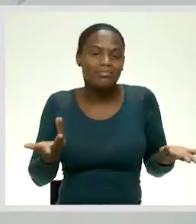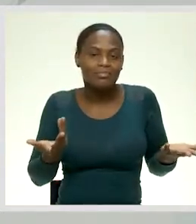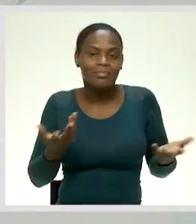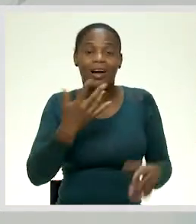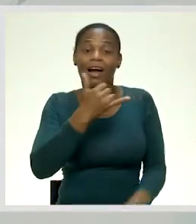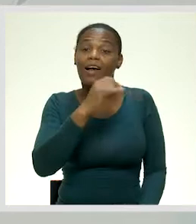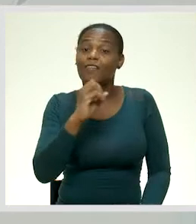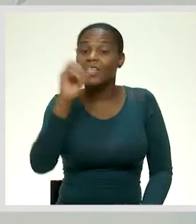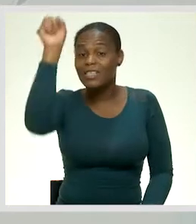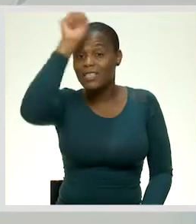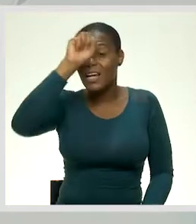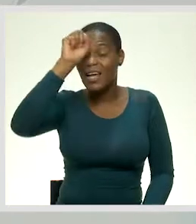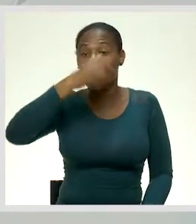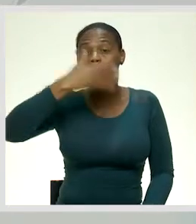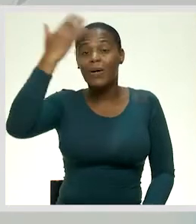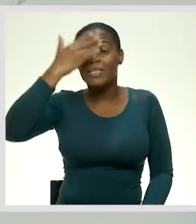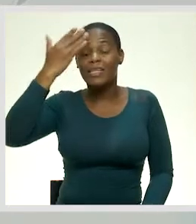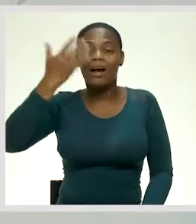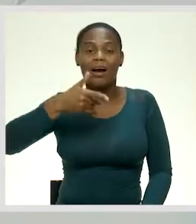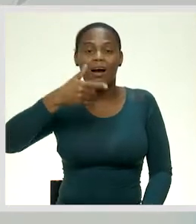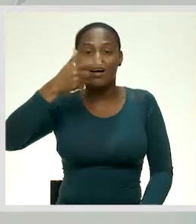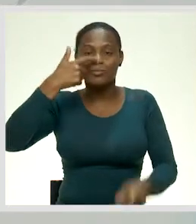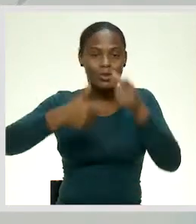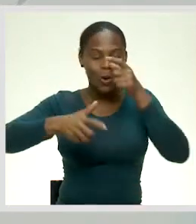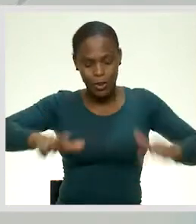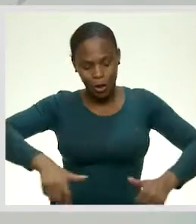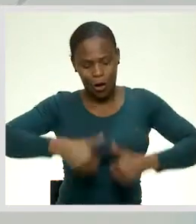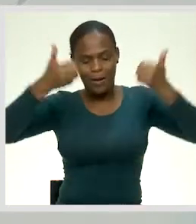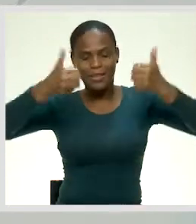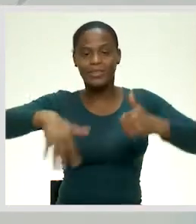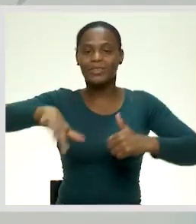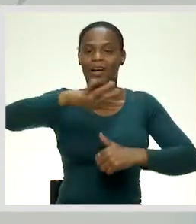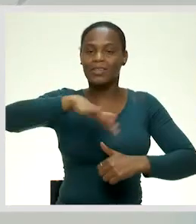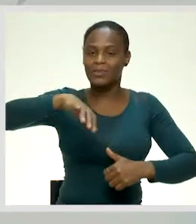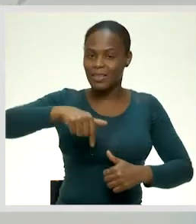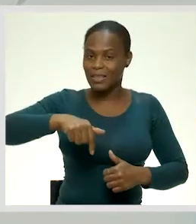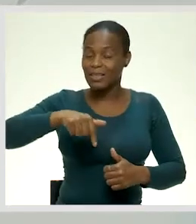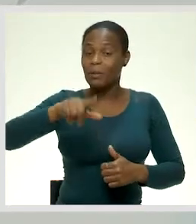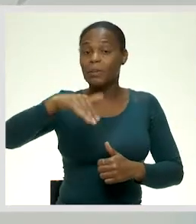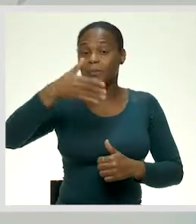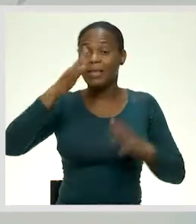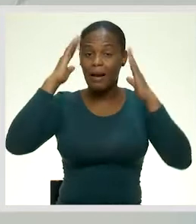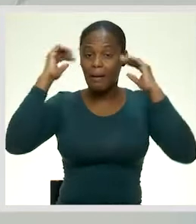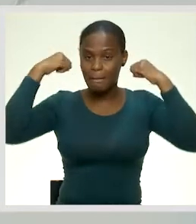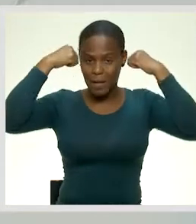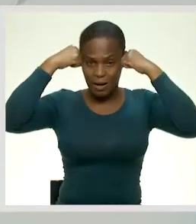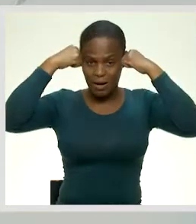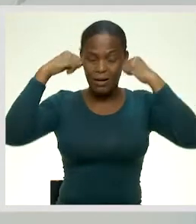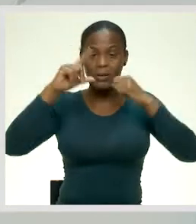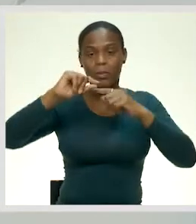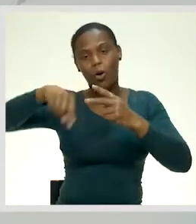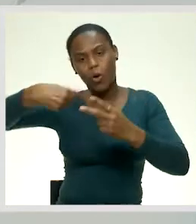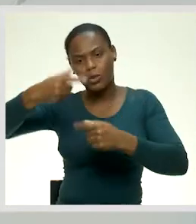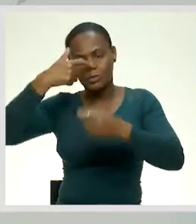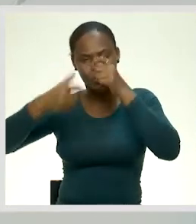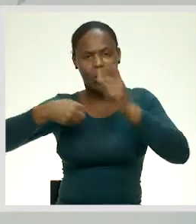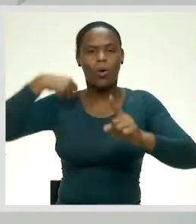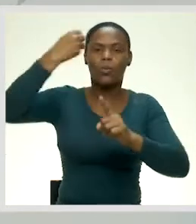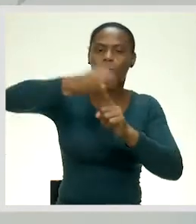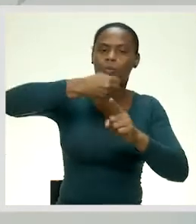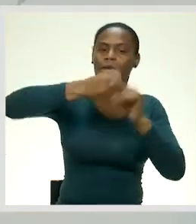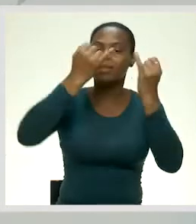dia dos heróis nacionais e, sobretudo, o Amílcar Cabral e outros que lutaram pela independência de Cabo